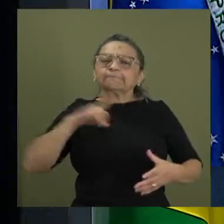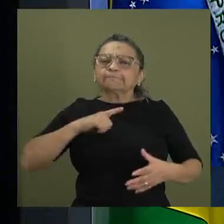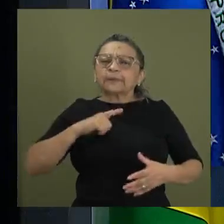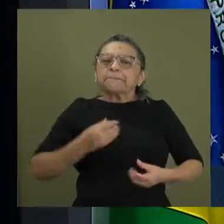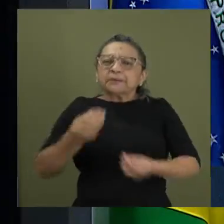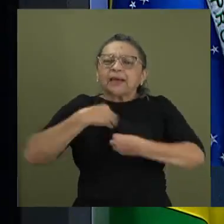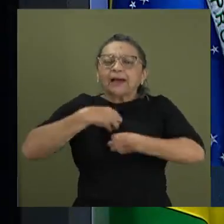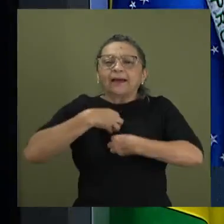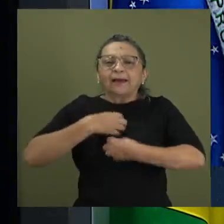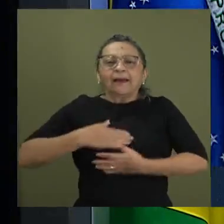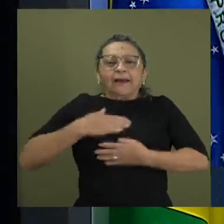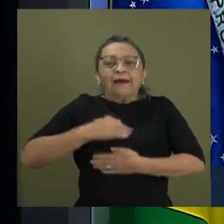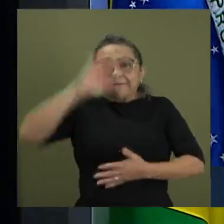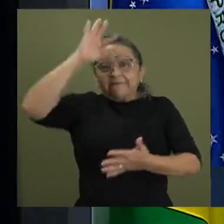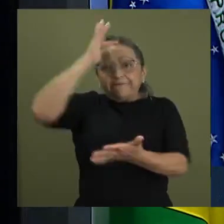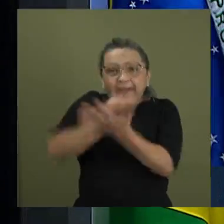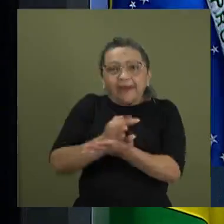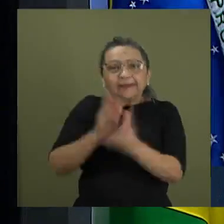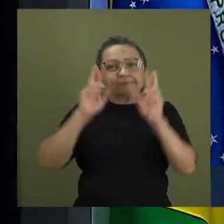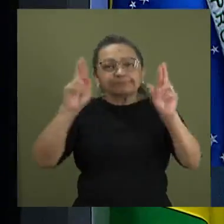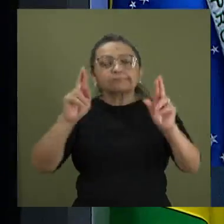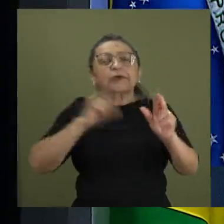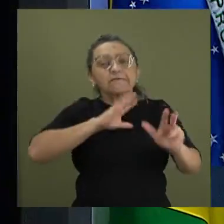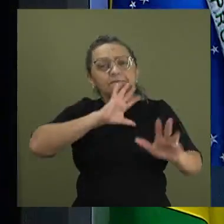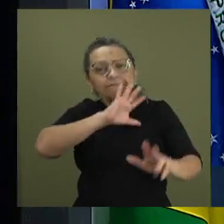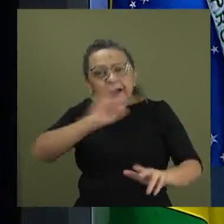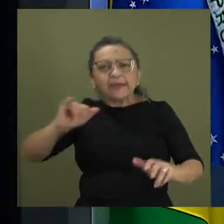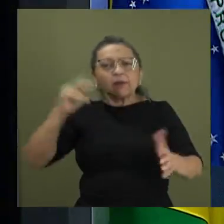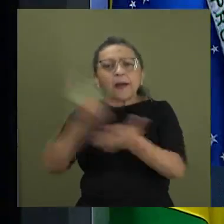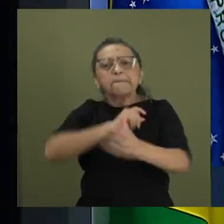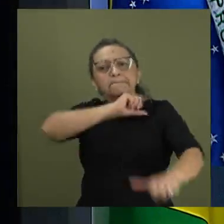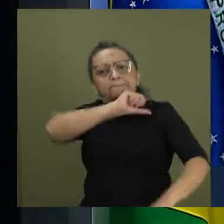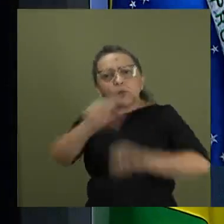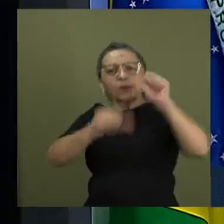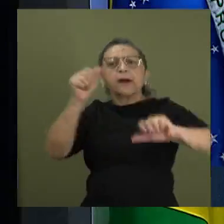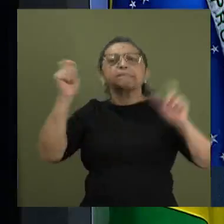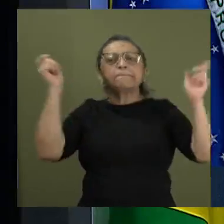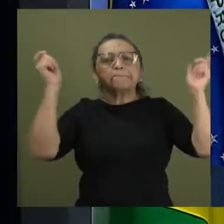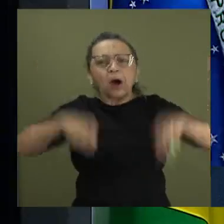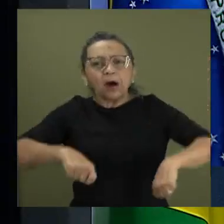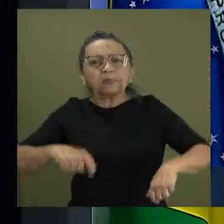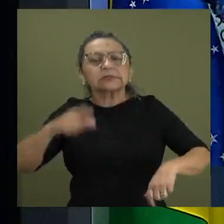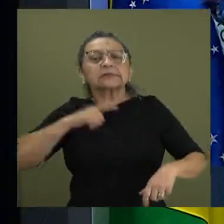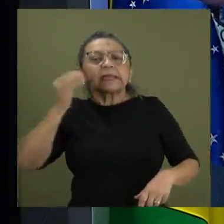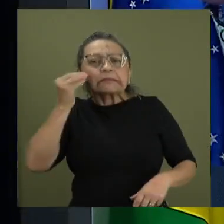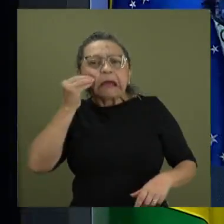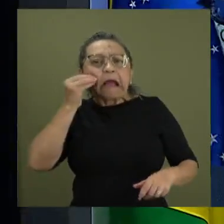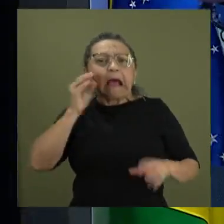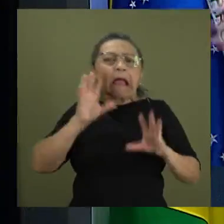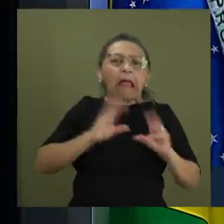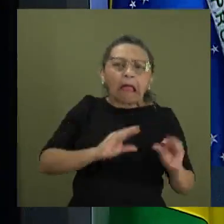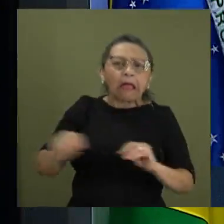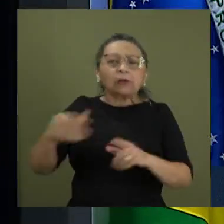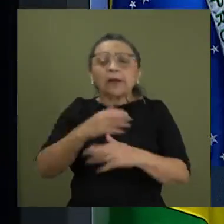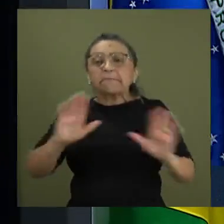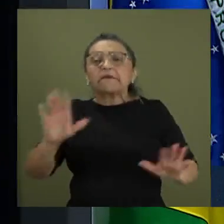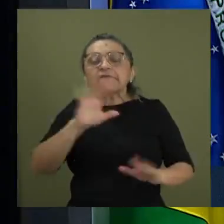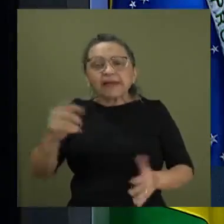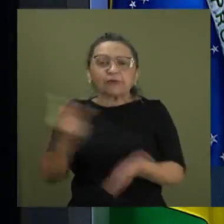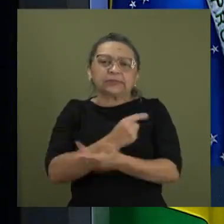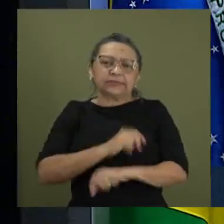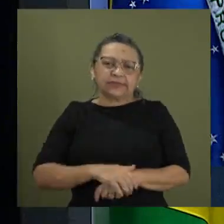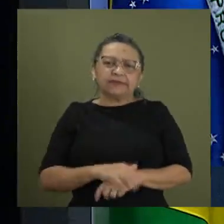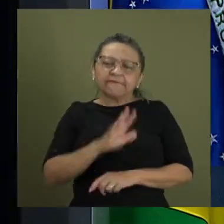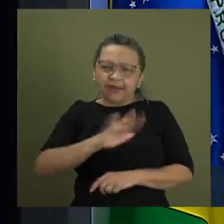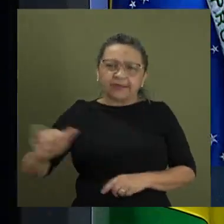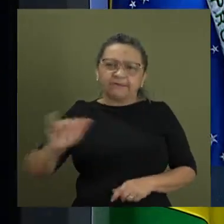e minha esperança. Da mudança que vai acontecer. Podem tentar retardar, mas vai